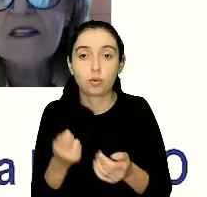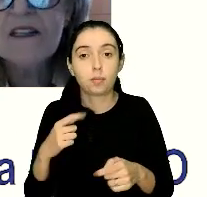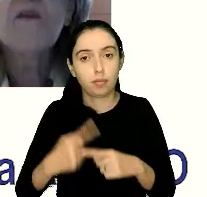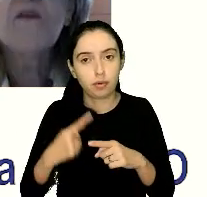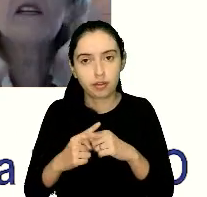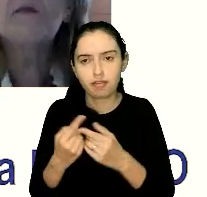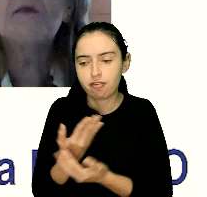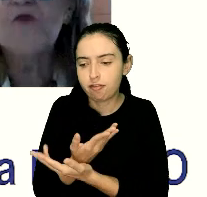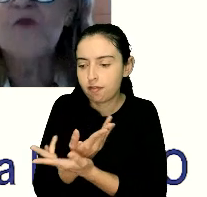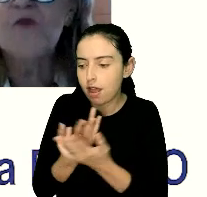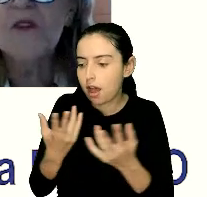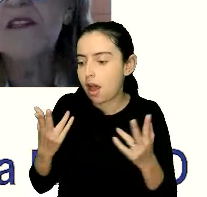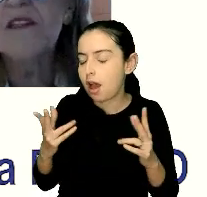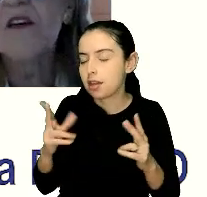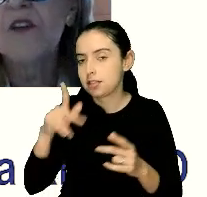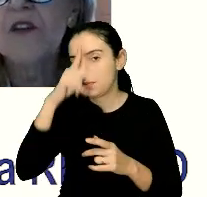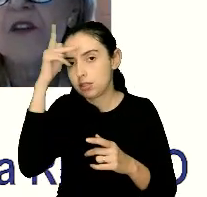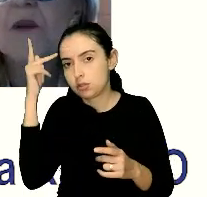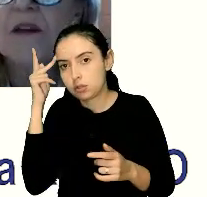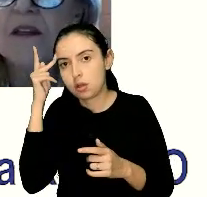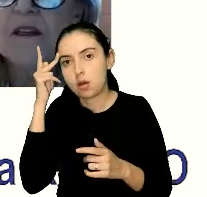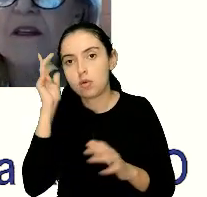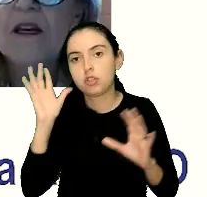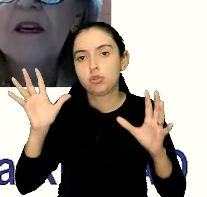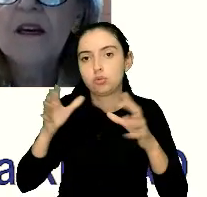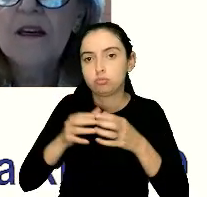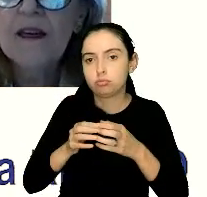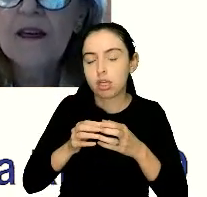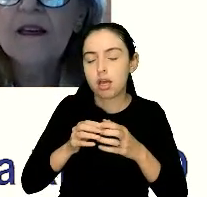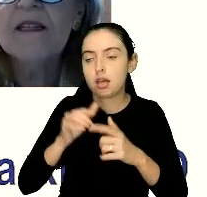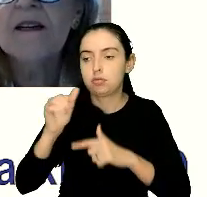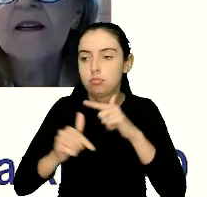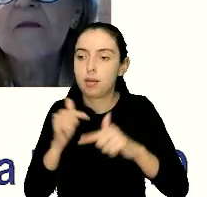várias instâncias, várias pessoas se reuniram para que